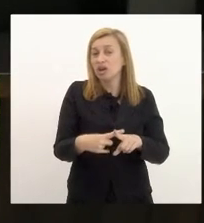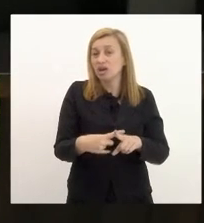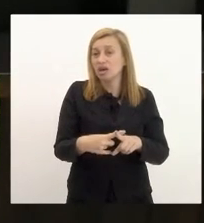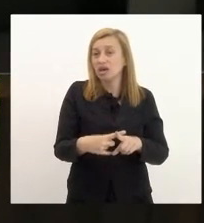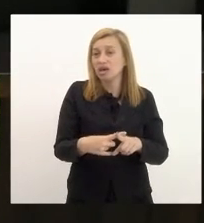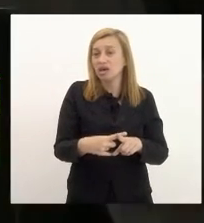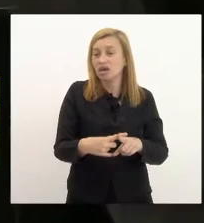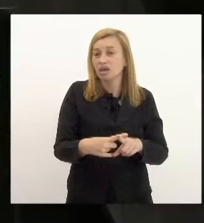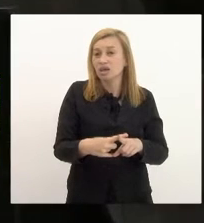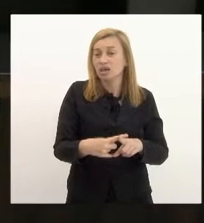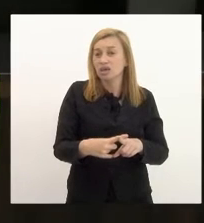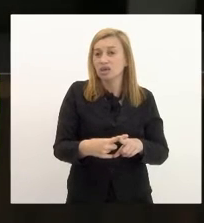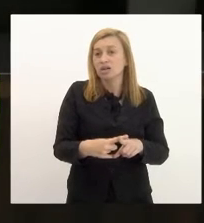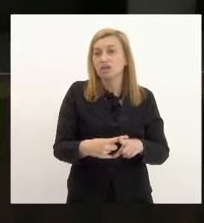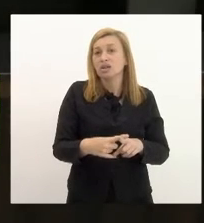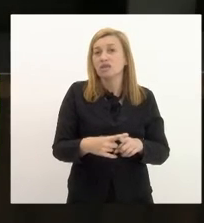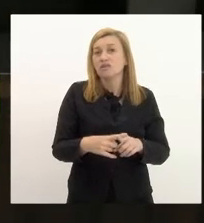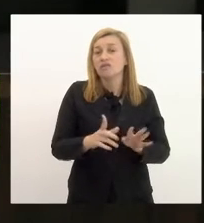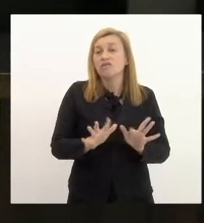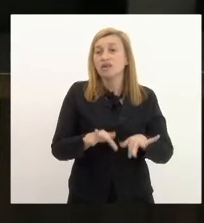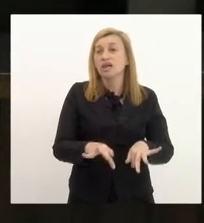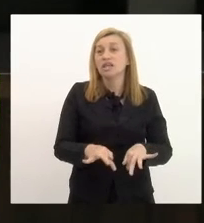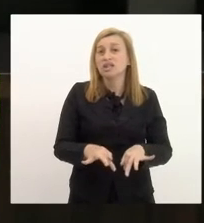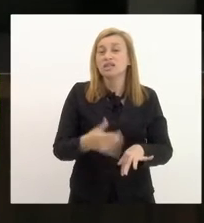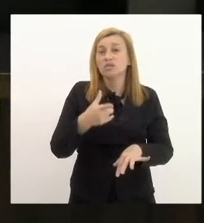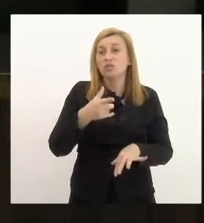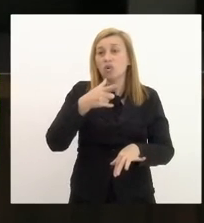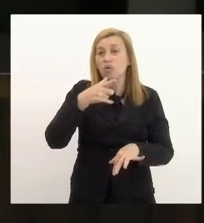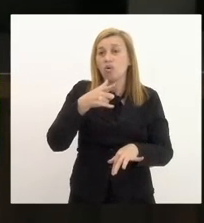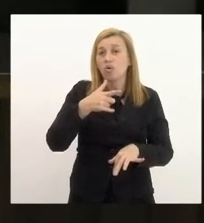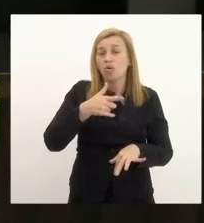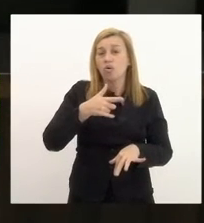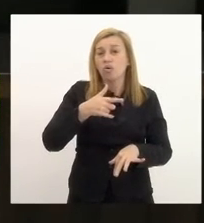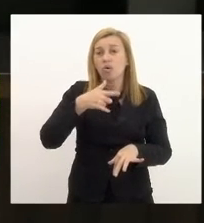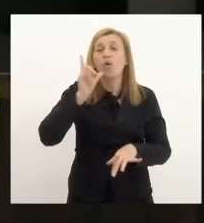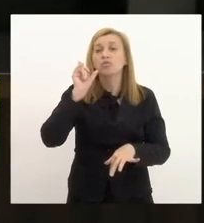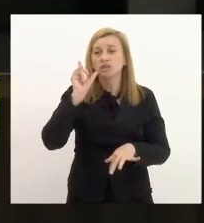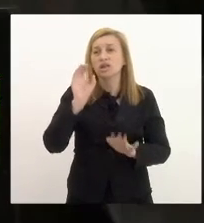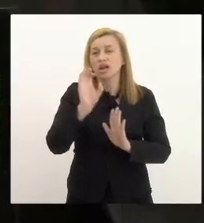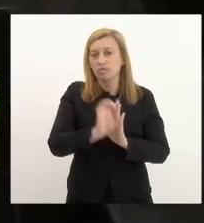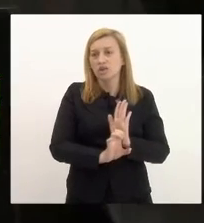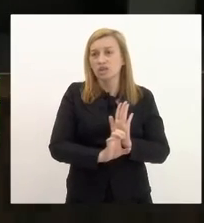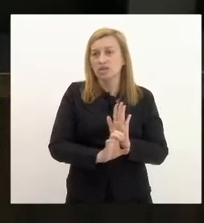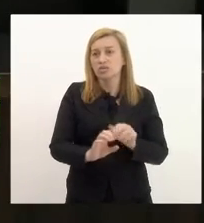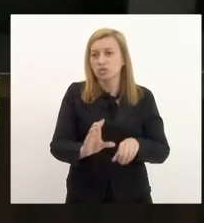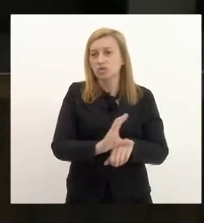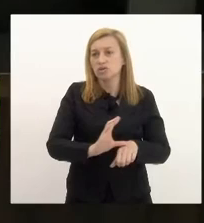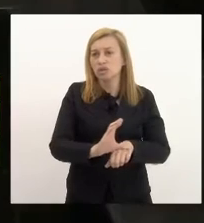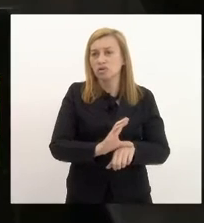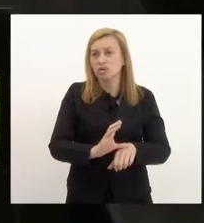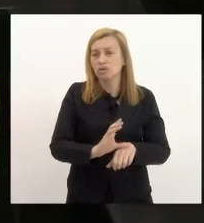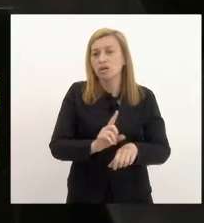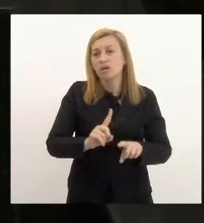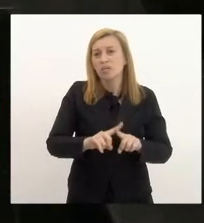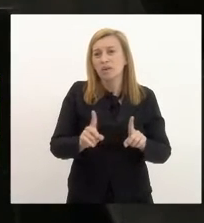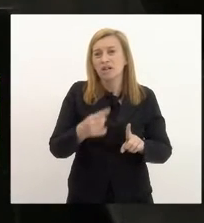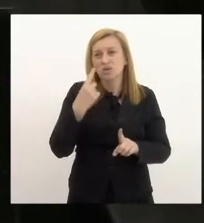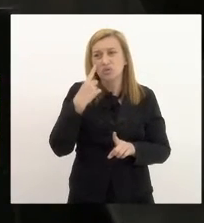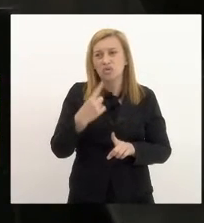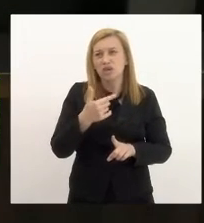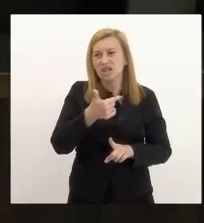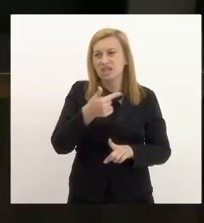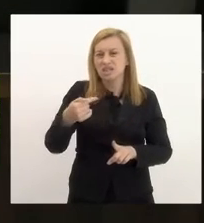hoje encheu 7:00 não fecha fecha fechou terminando a construção não fechou ontem não mas é a riopele ser hoje